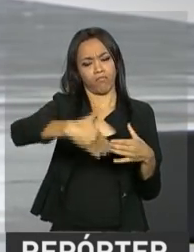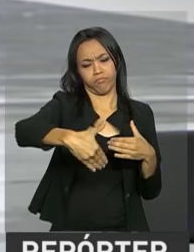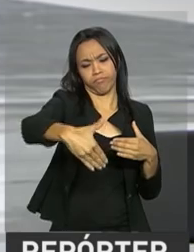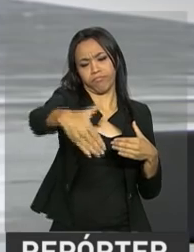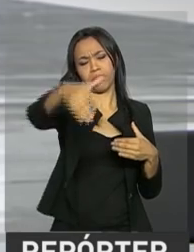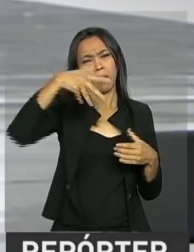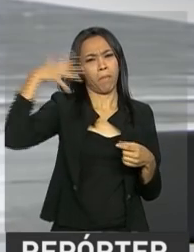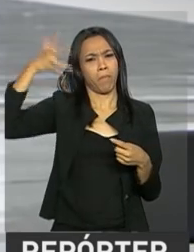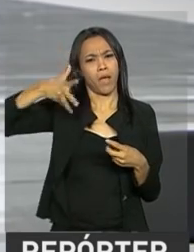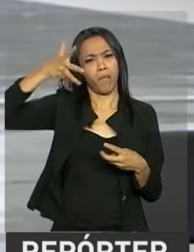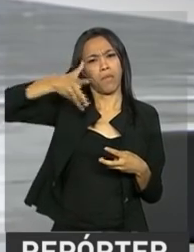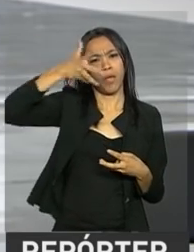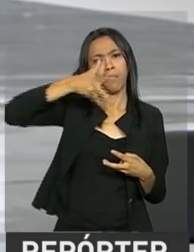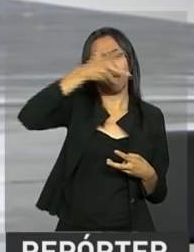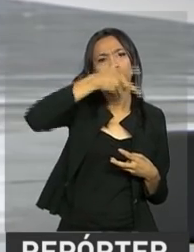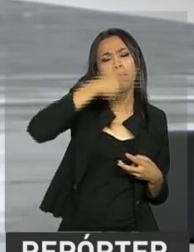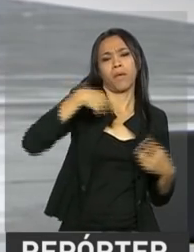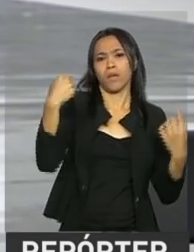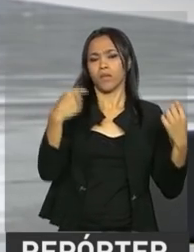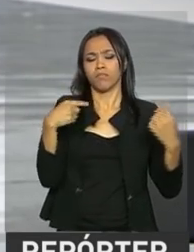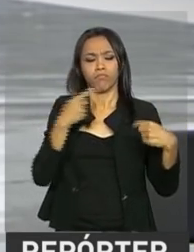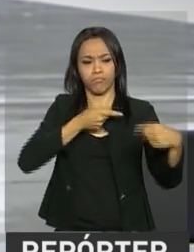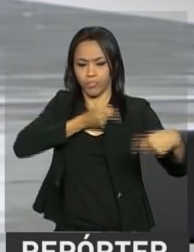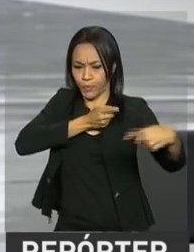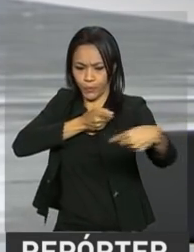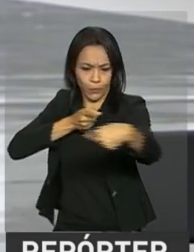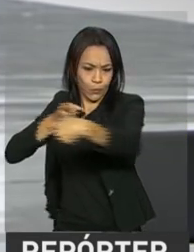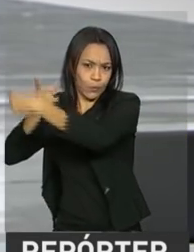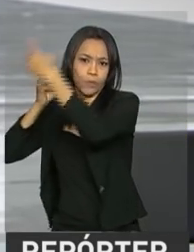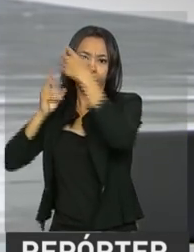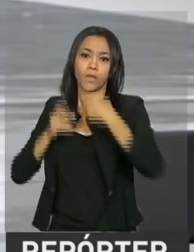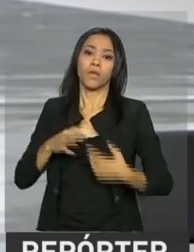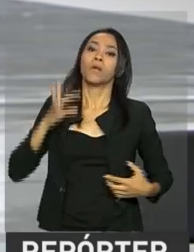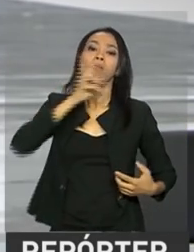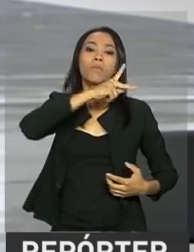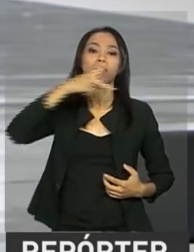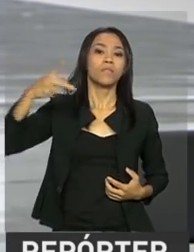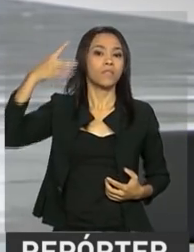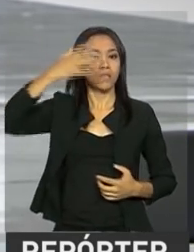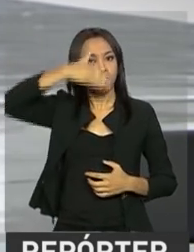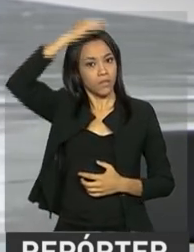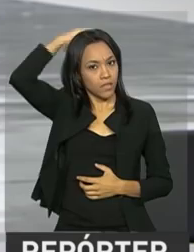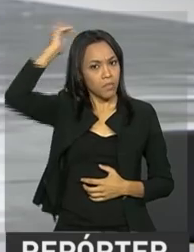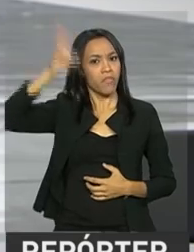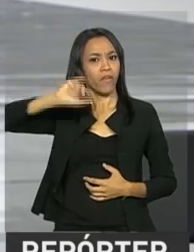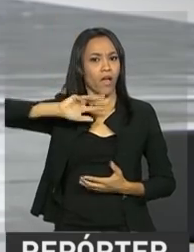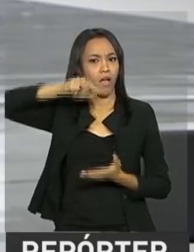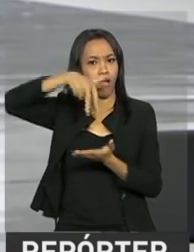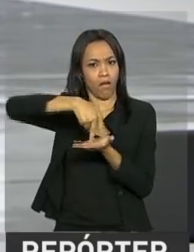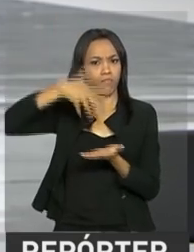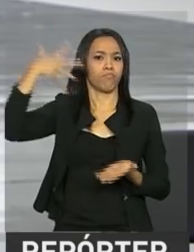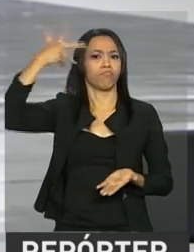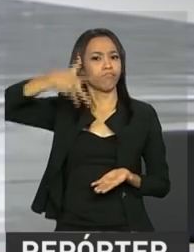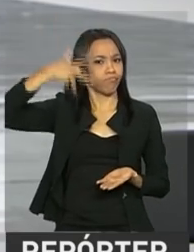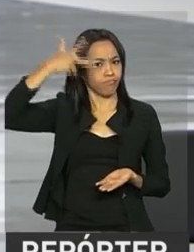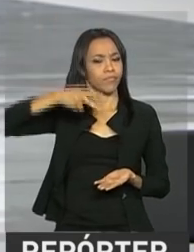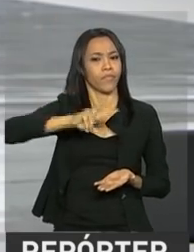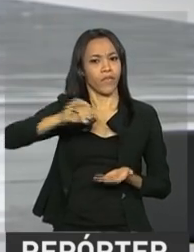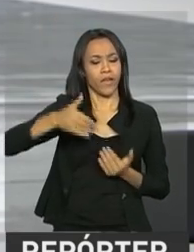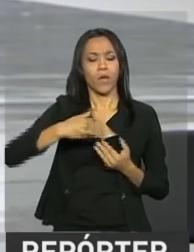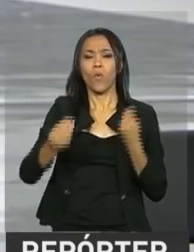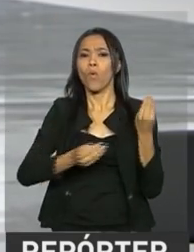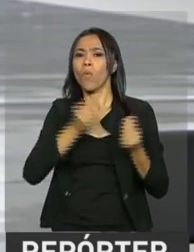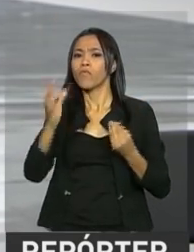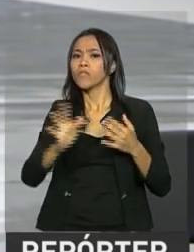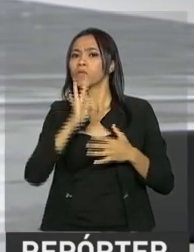de palestras e debates. O presidente Michel Temer vai fazer uma palestra, vai fazer uma fala sobre as perspectivas para o